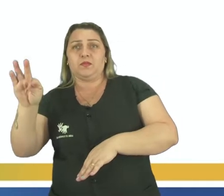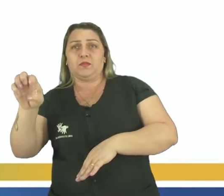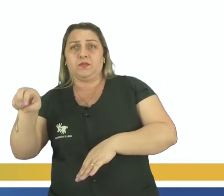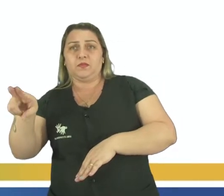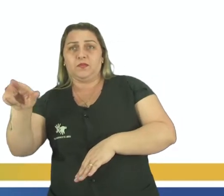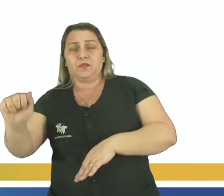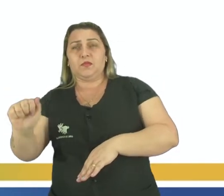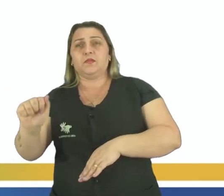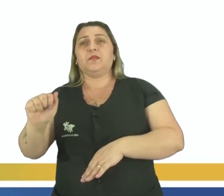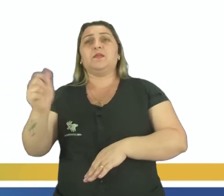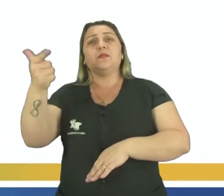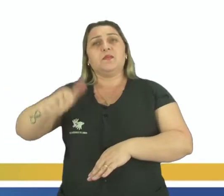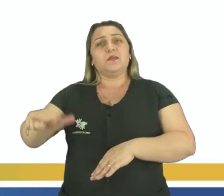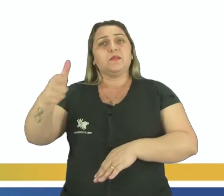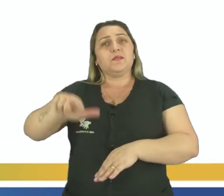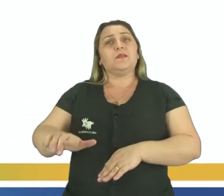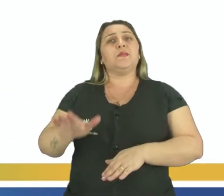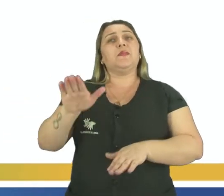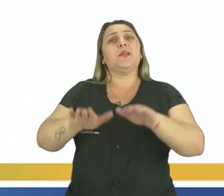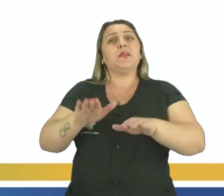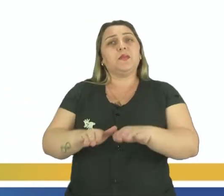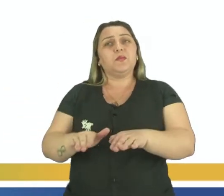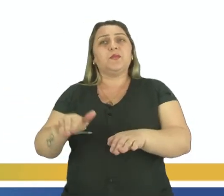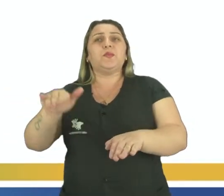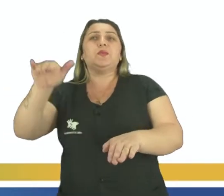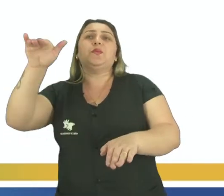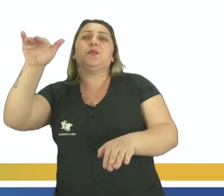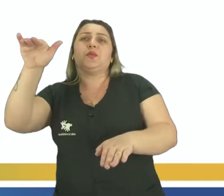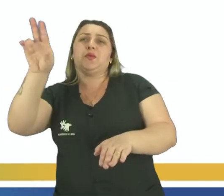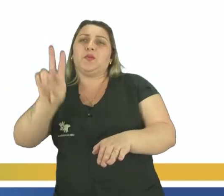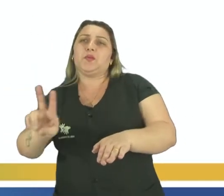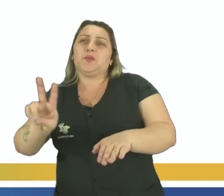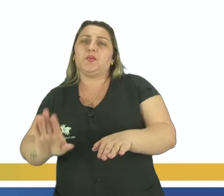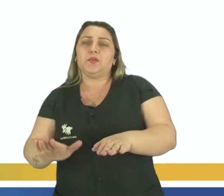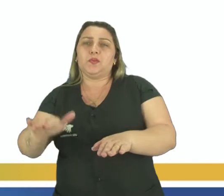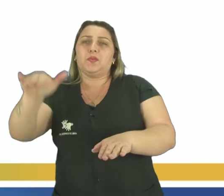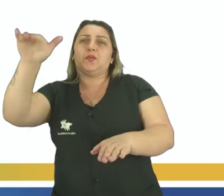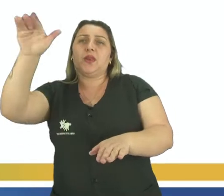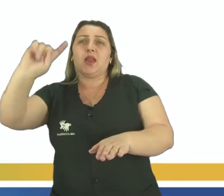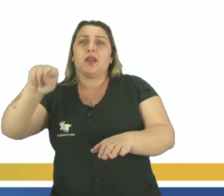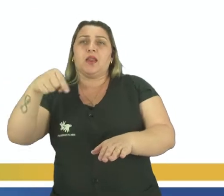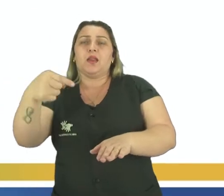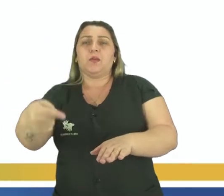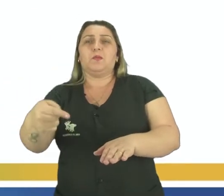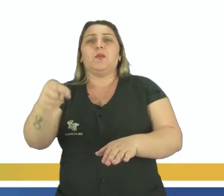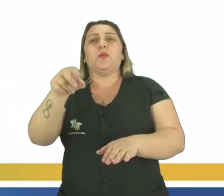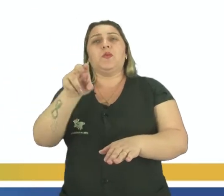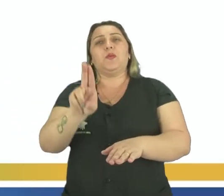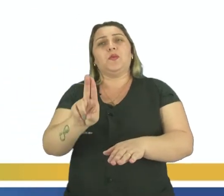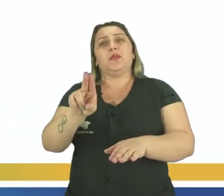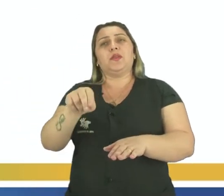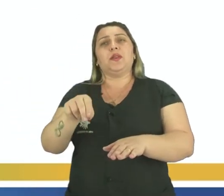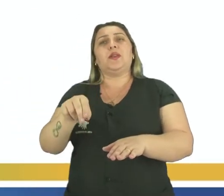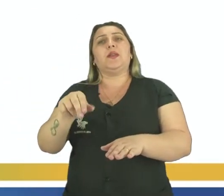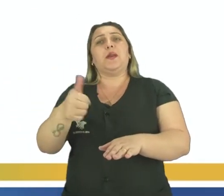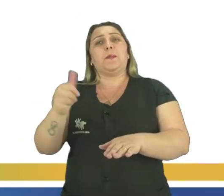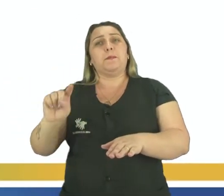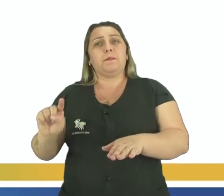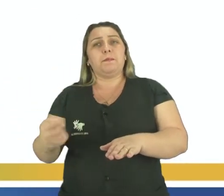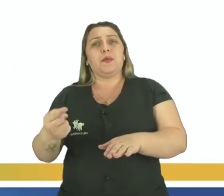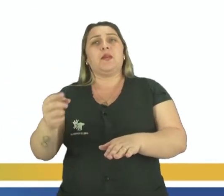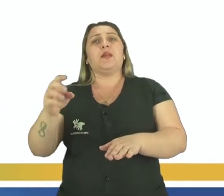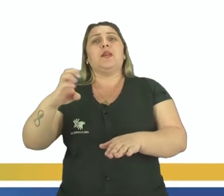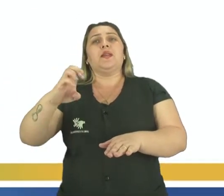repetir na medida que a classe vai aumentando, que o valor vai aumentando. E depois vem unidade de milhar, dezena de